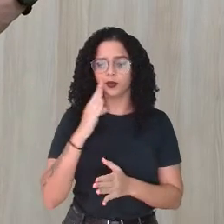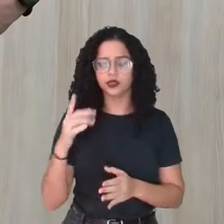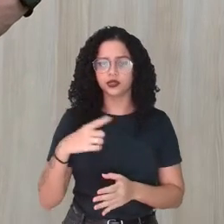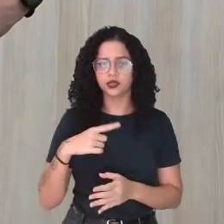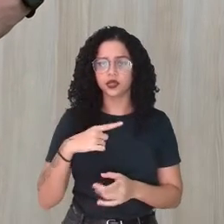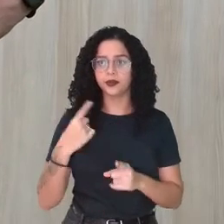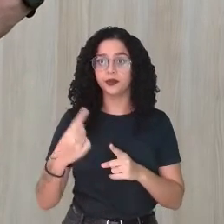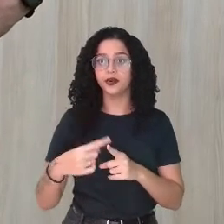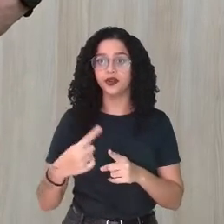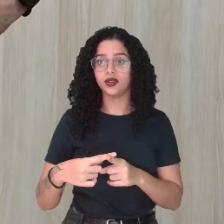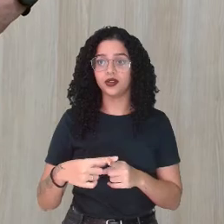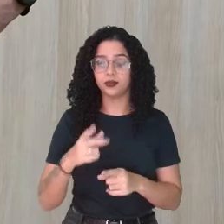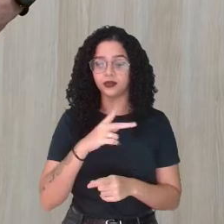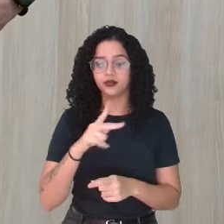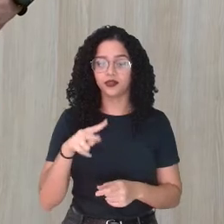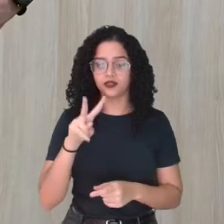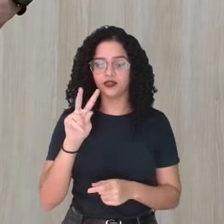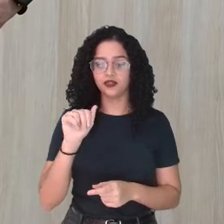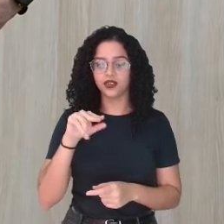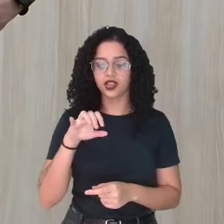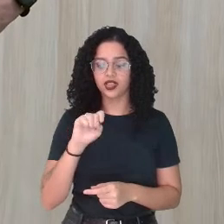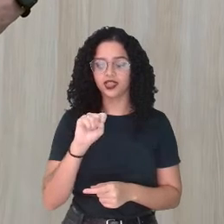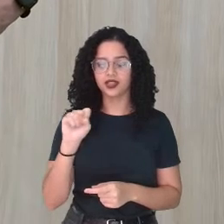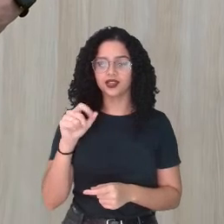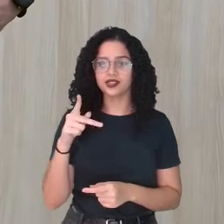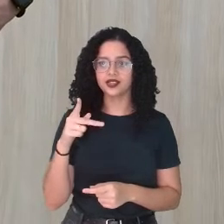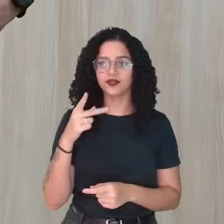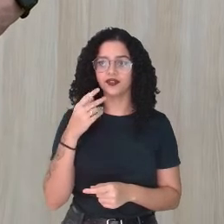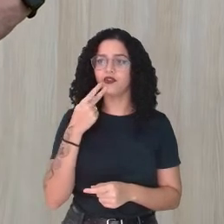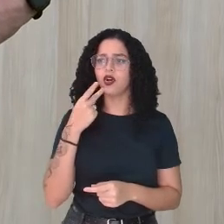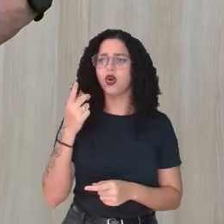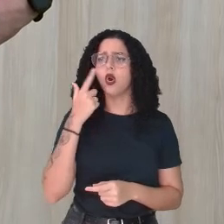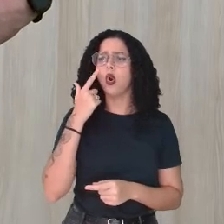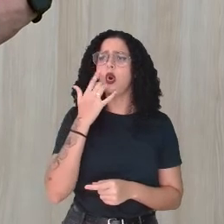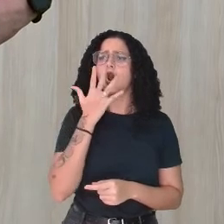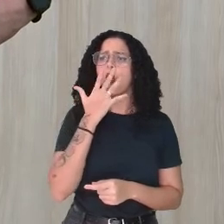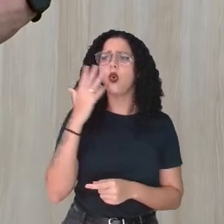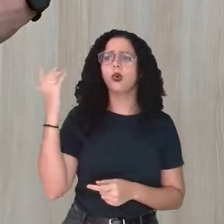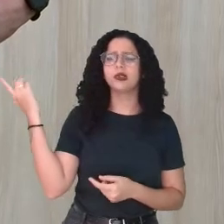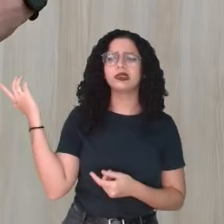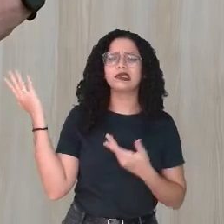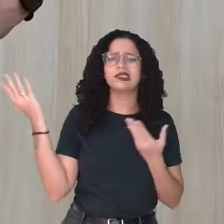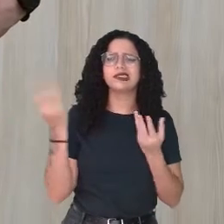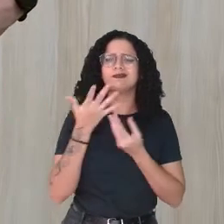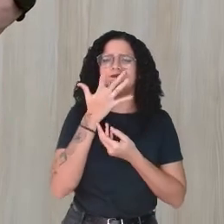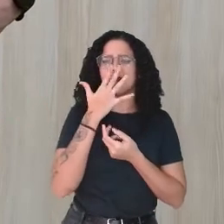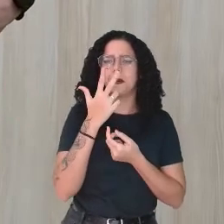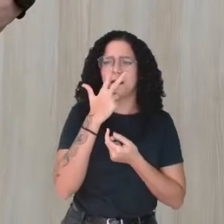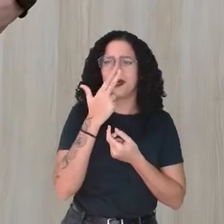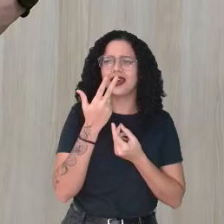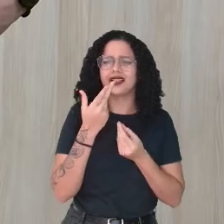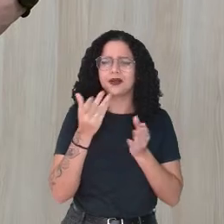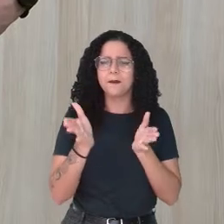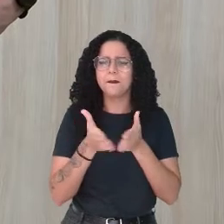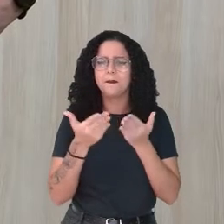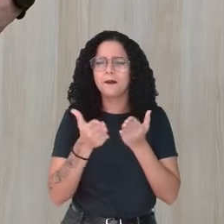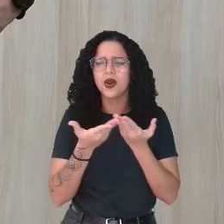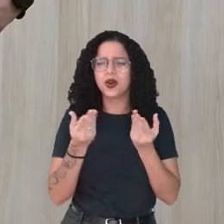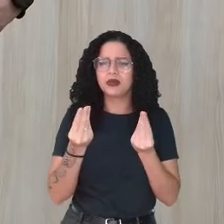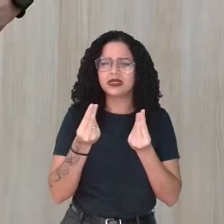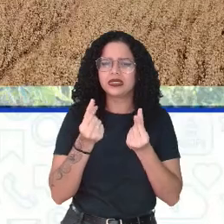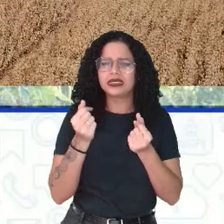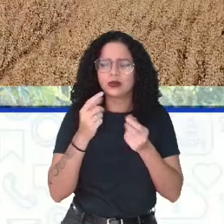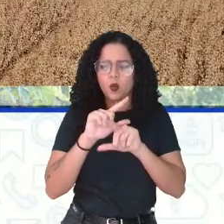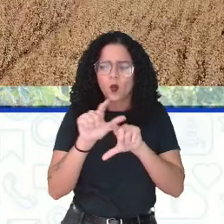porque a professora Vanessa disse aí um negócio interessantíssimo. Veja a cor do solo. Parece um solo pobre. A gente tem aí